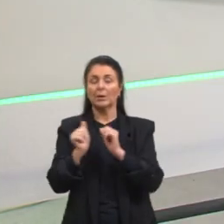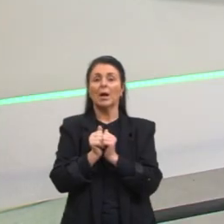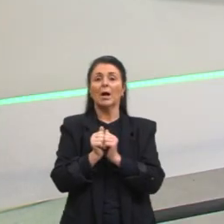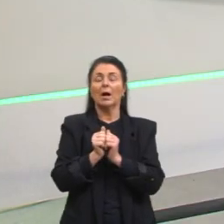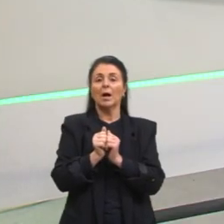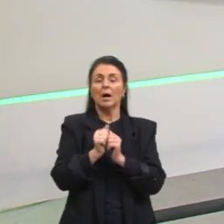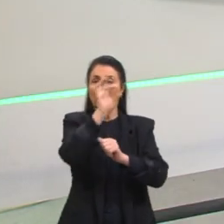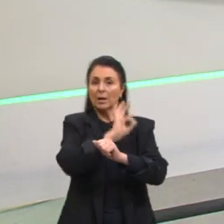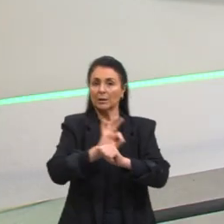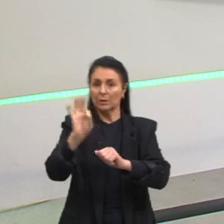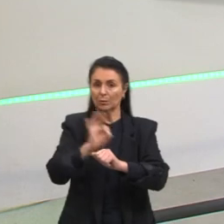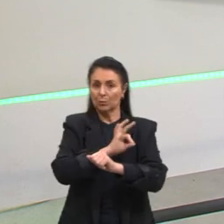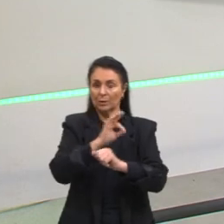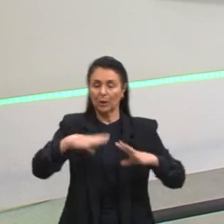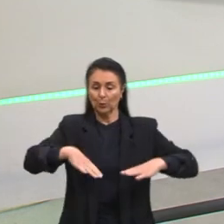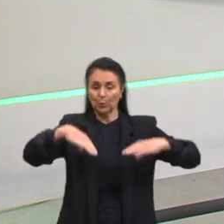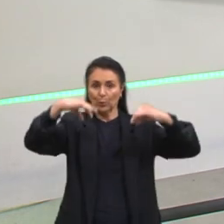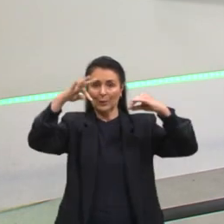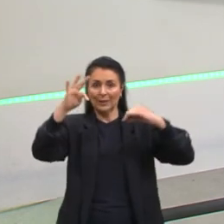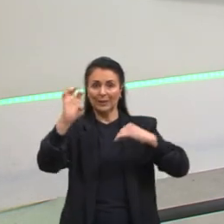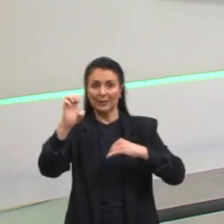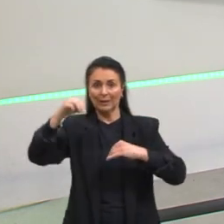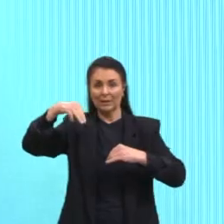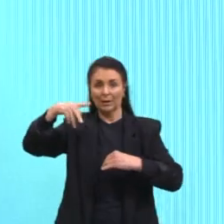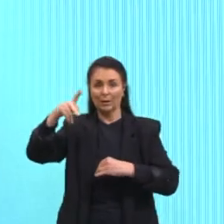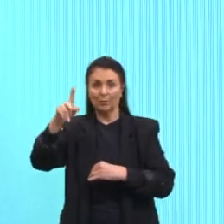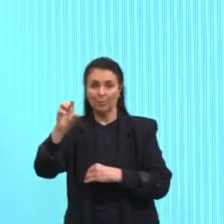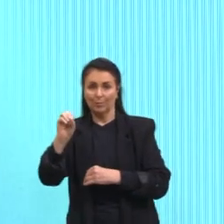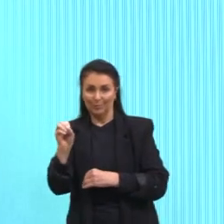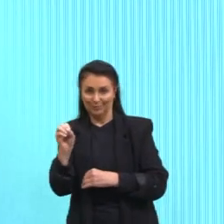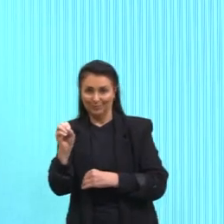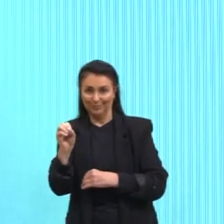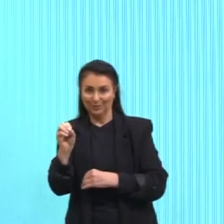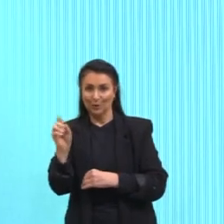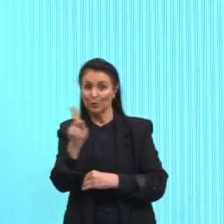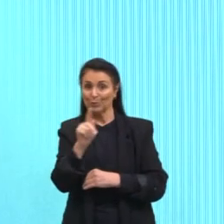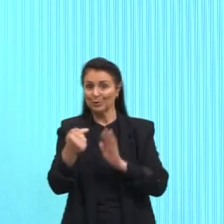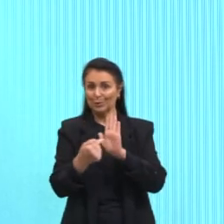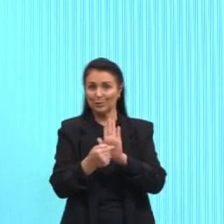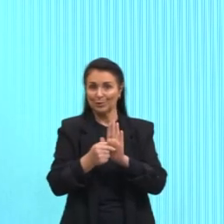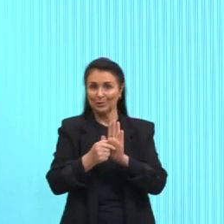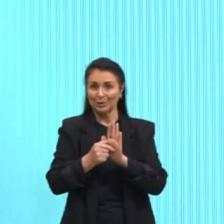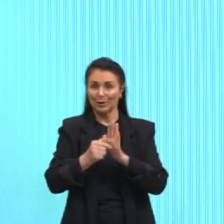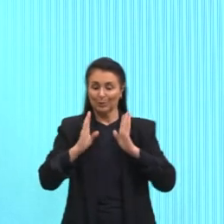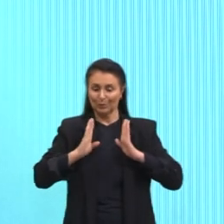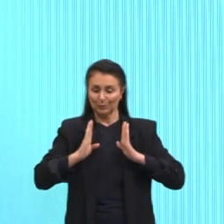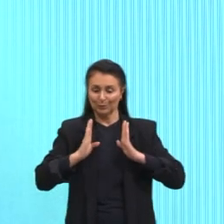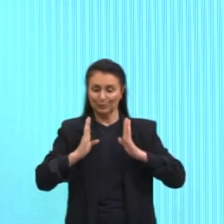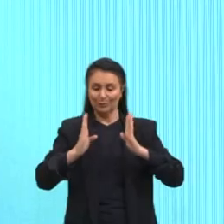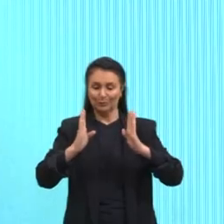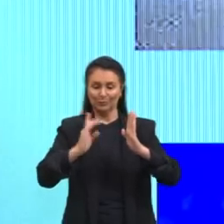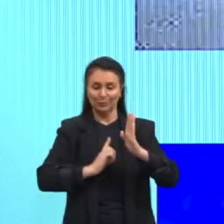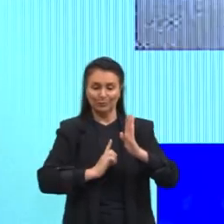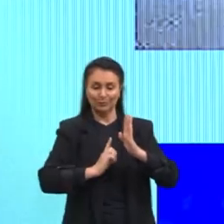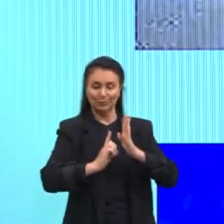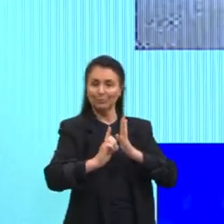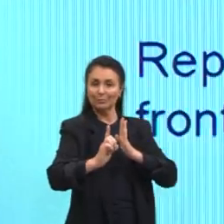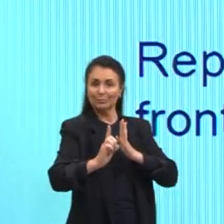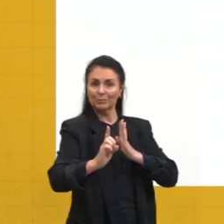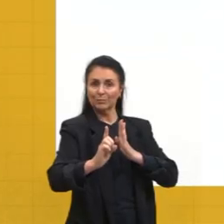karnak percebam a diferença né deixe o templo para o tempo que nós encontramos